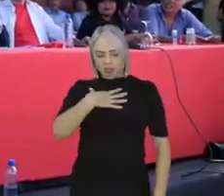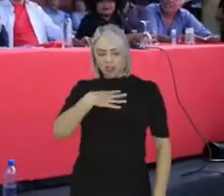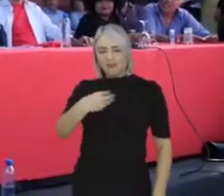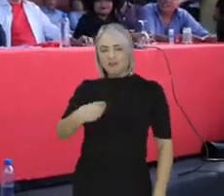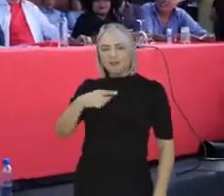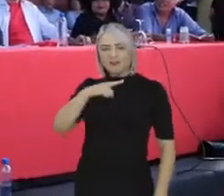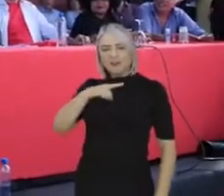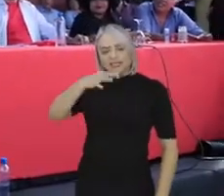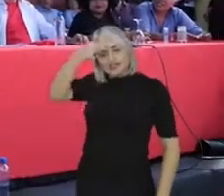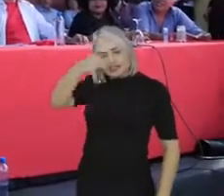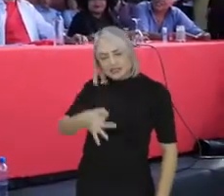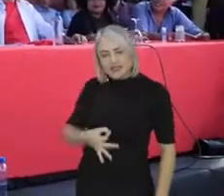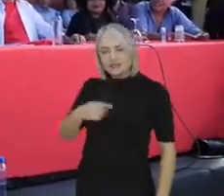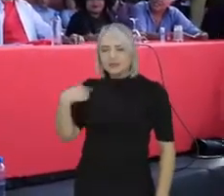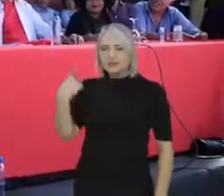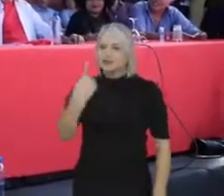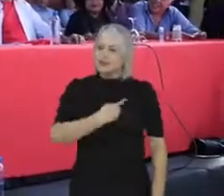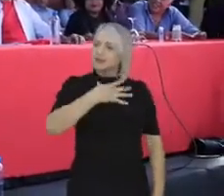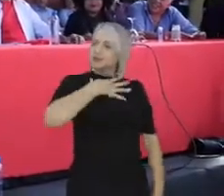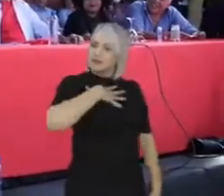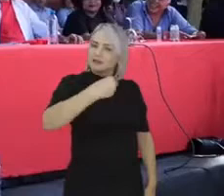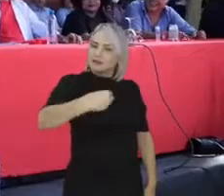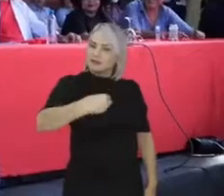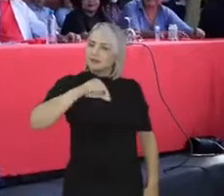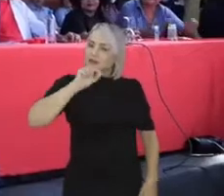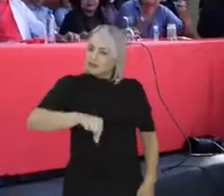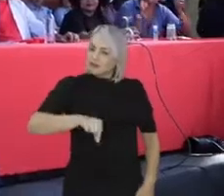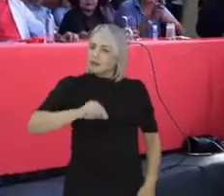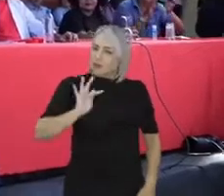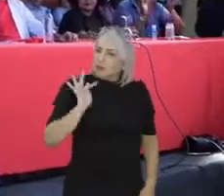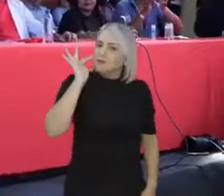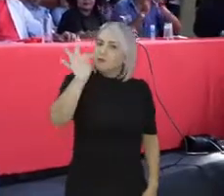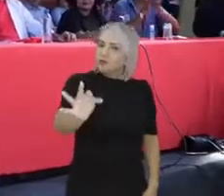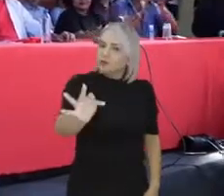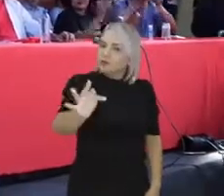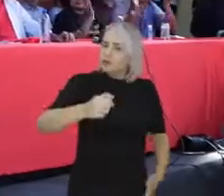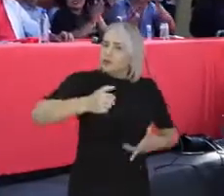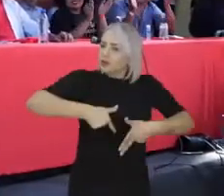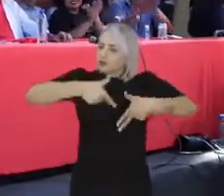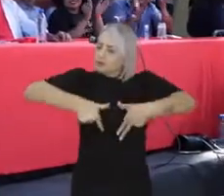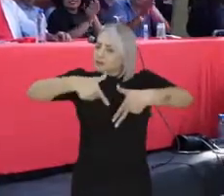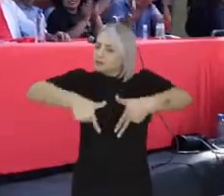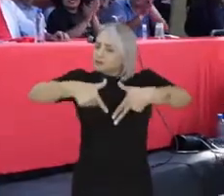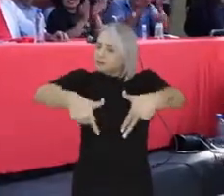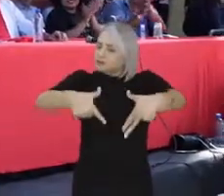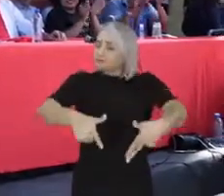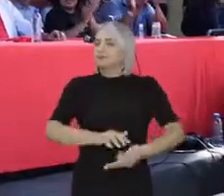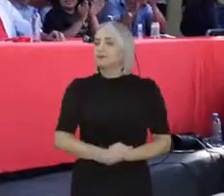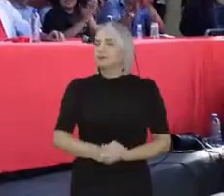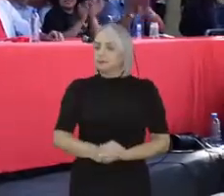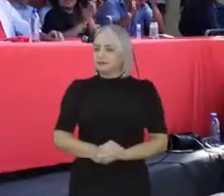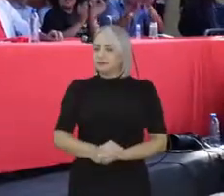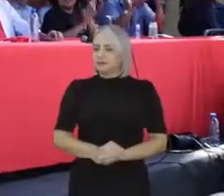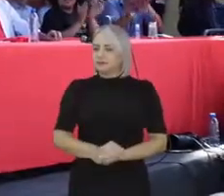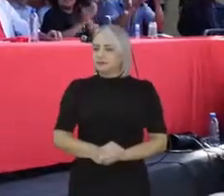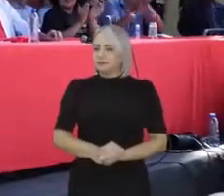certeza que os nossos filhos estarão aqui enquanto nós fazemos a nossa militância.